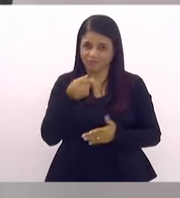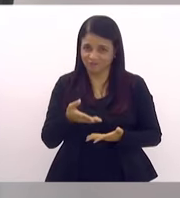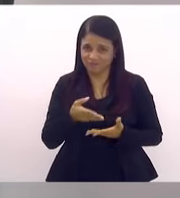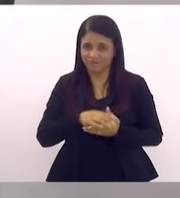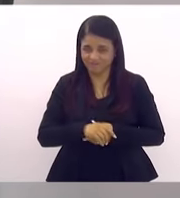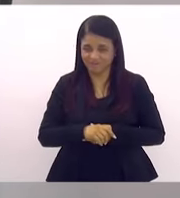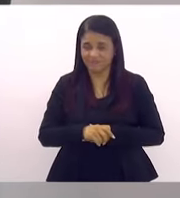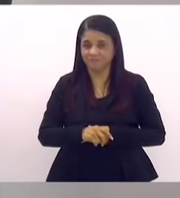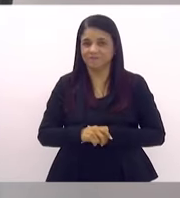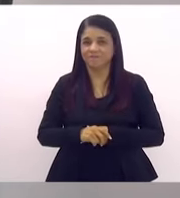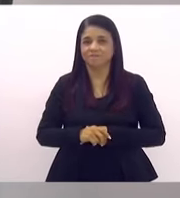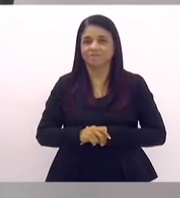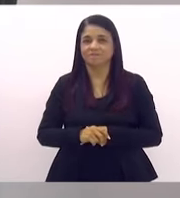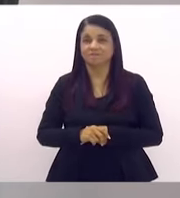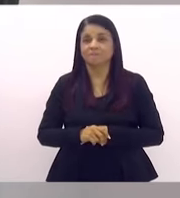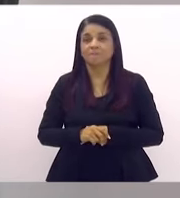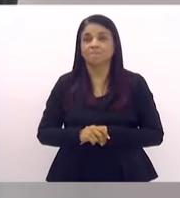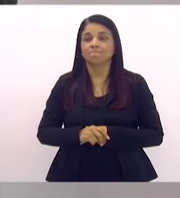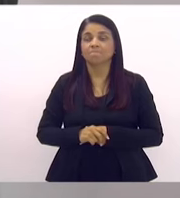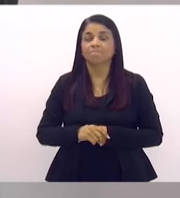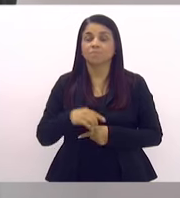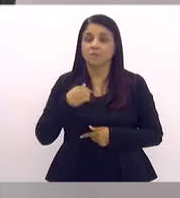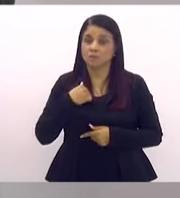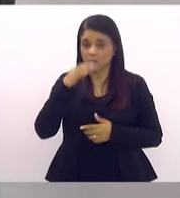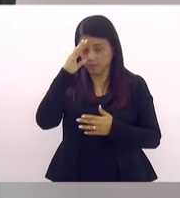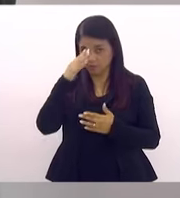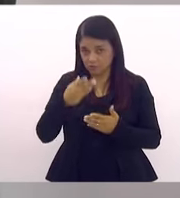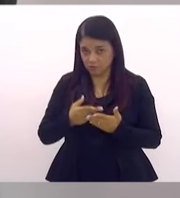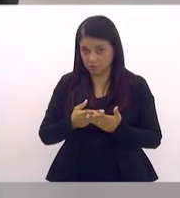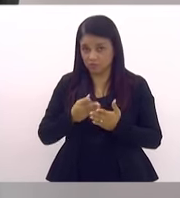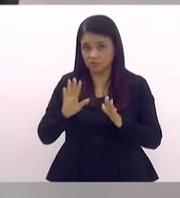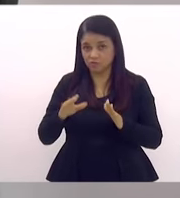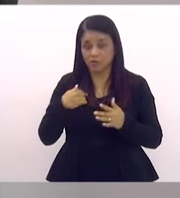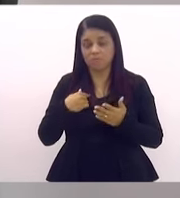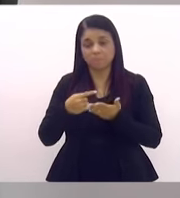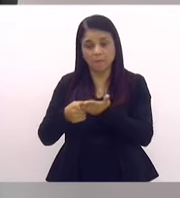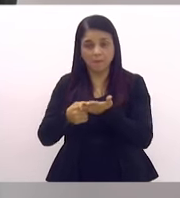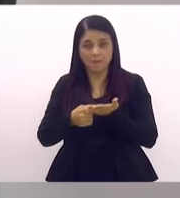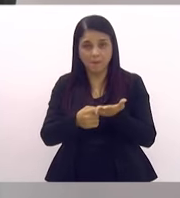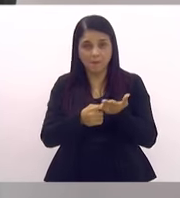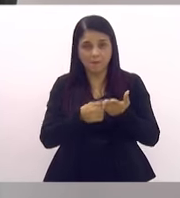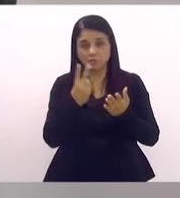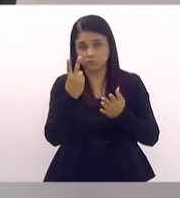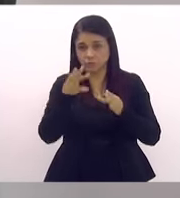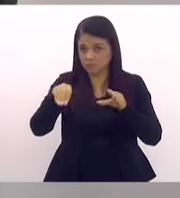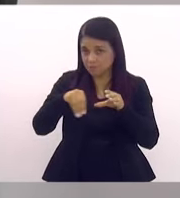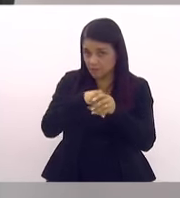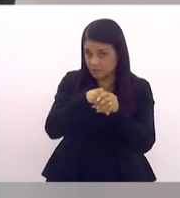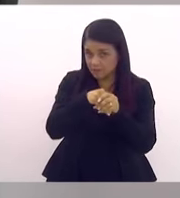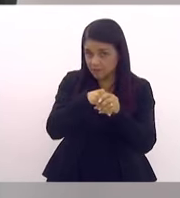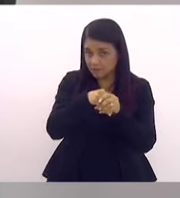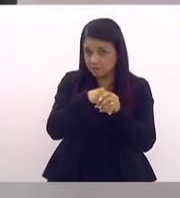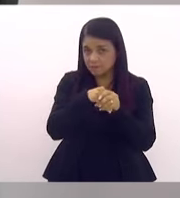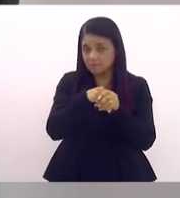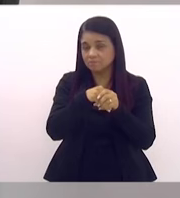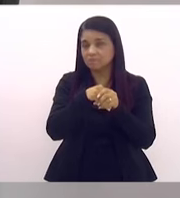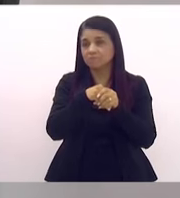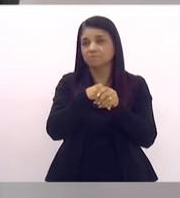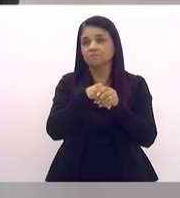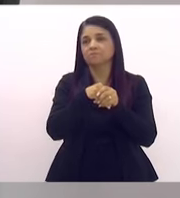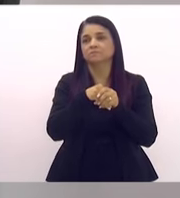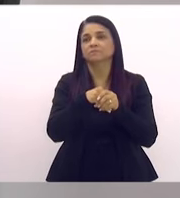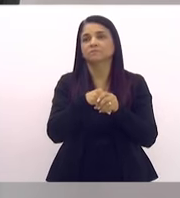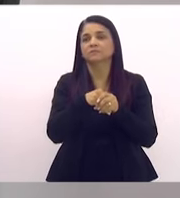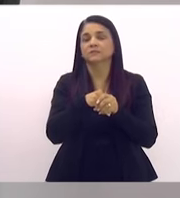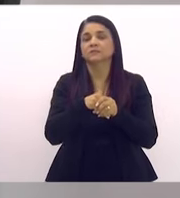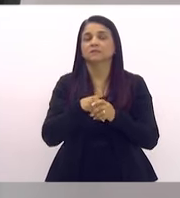E, a partir daí, eu creio no seguinte. Uma vez saneado com a incorporação dessas duas emendas, desses dois pontos da